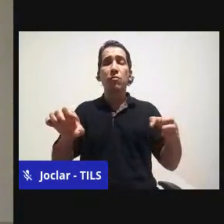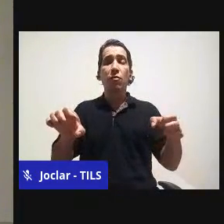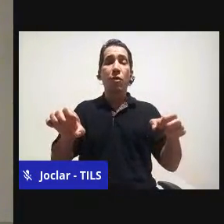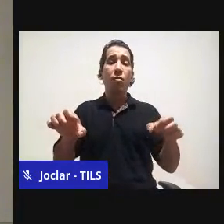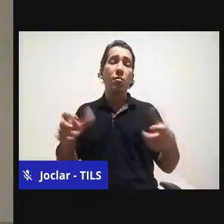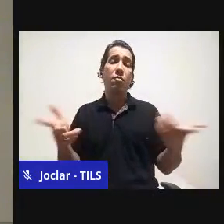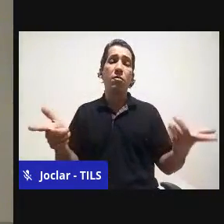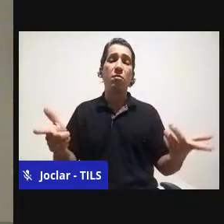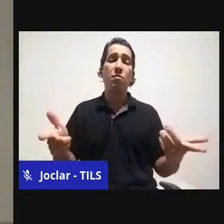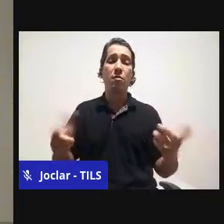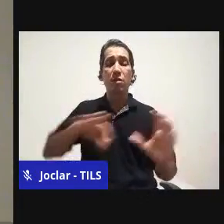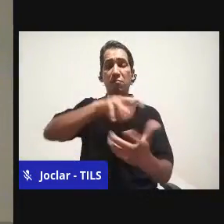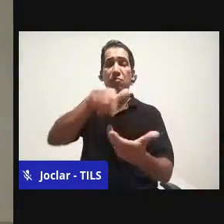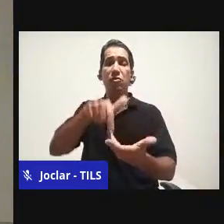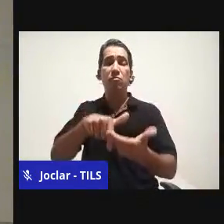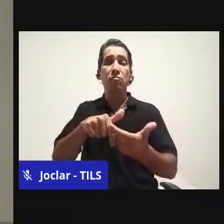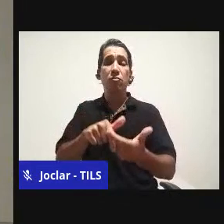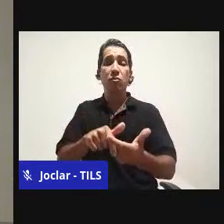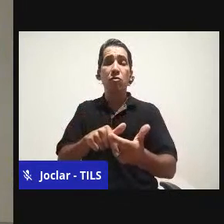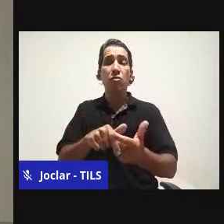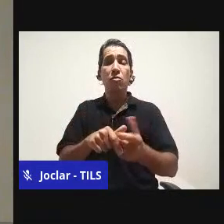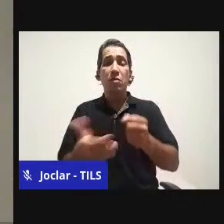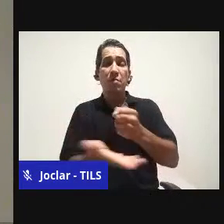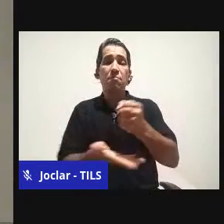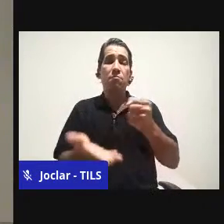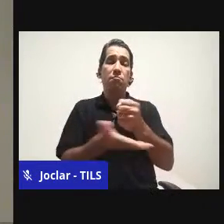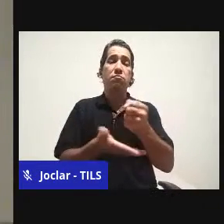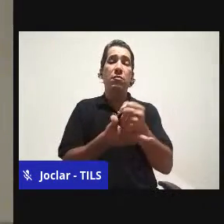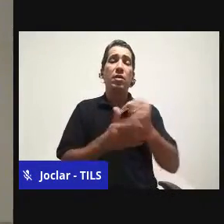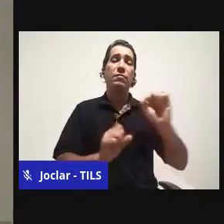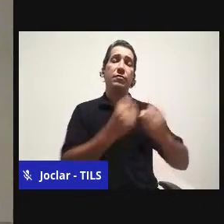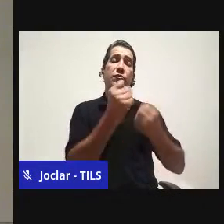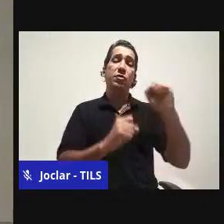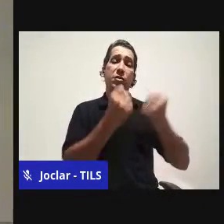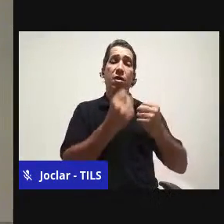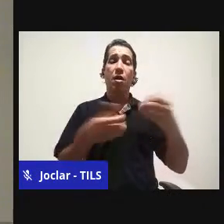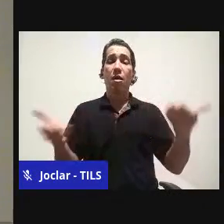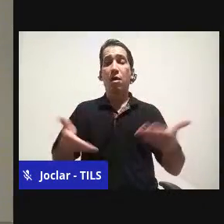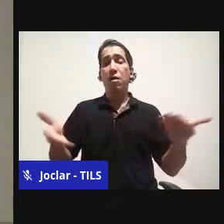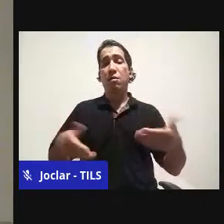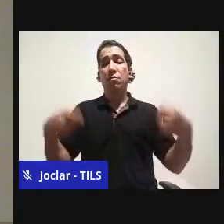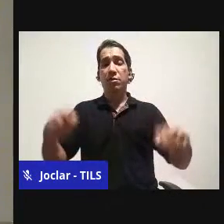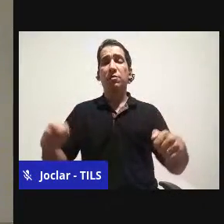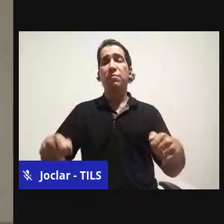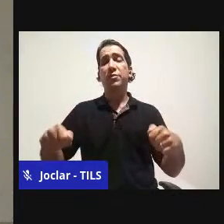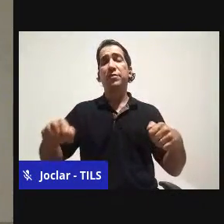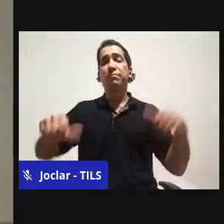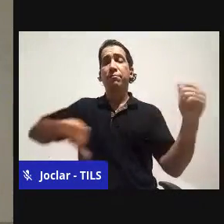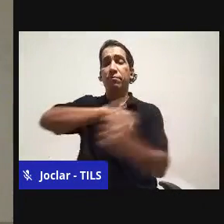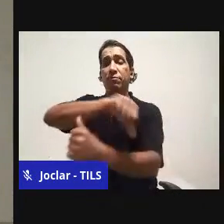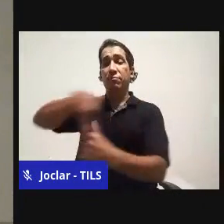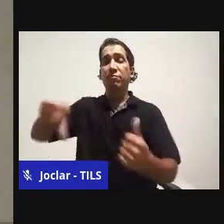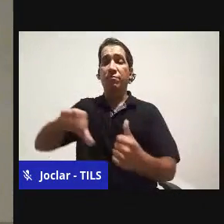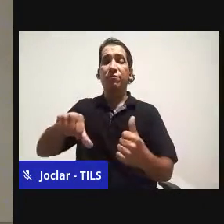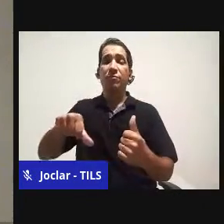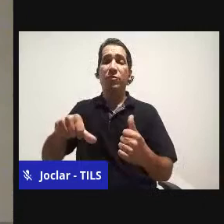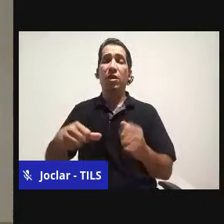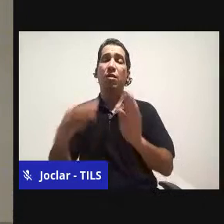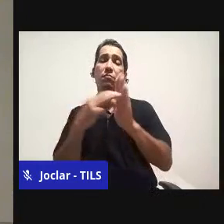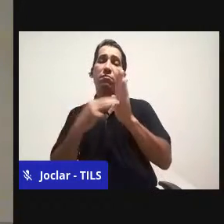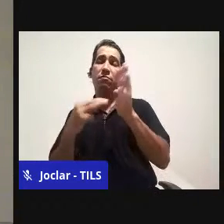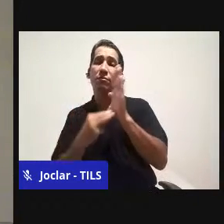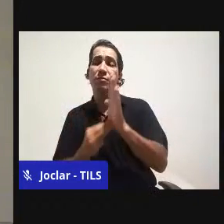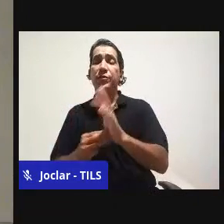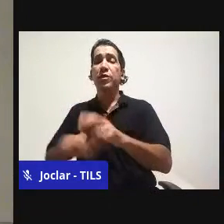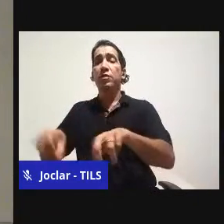mudança rápida para um novo modelo, que é o modelo digital. A começar pelo tipo de negócio, né?